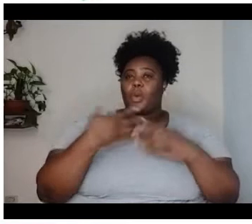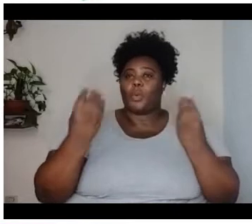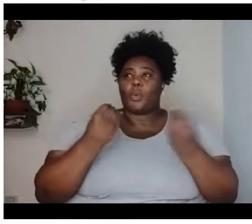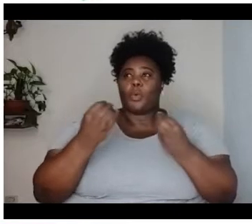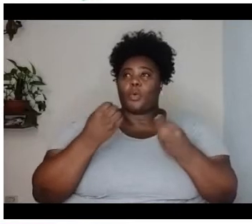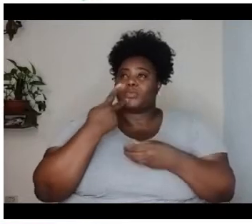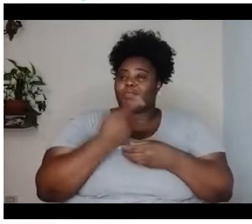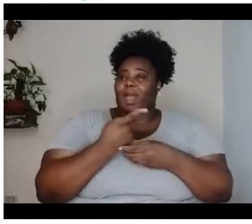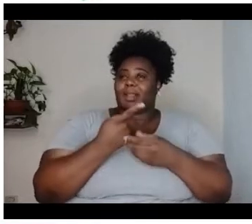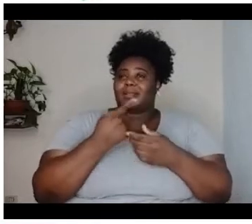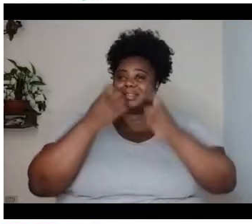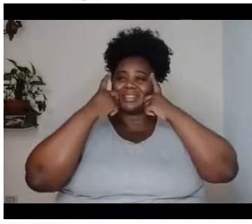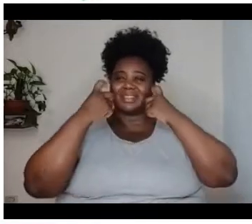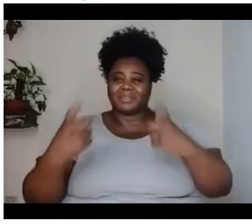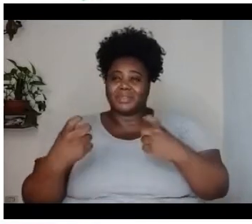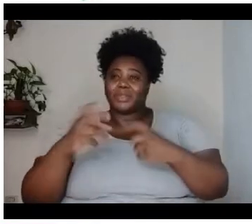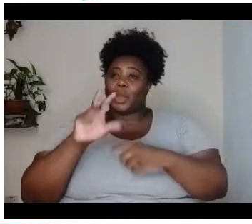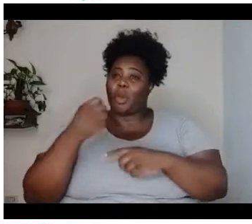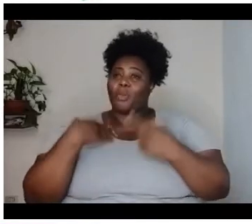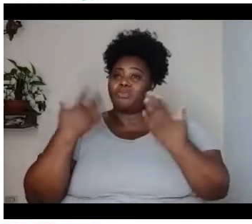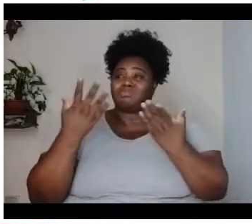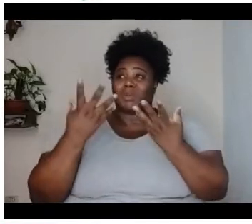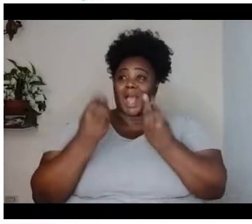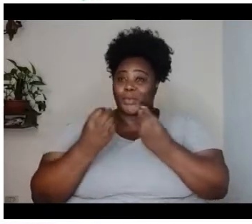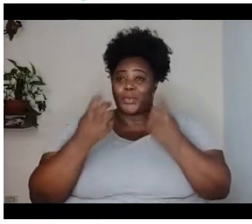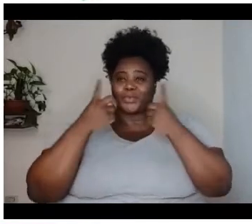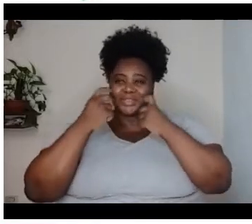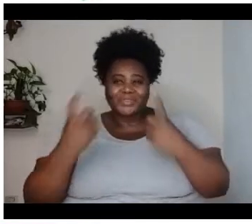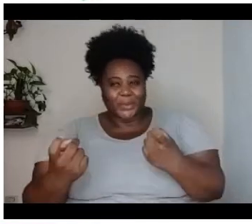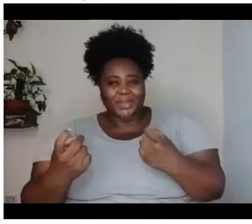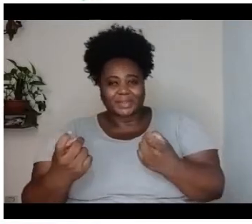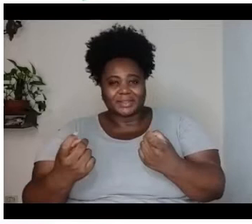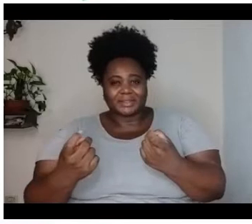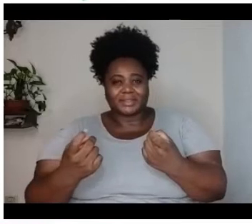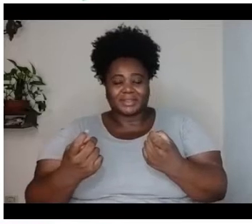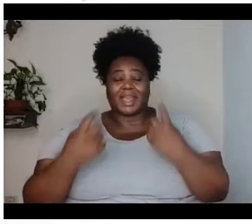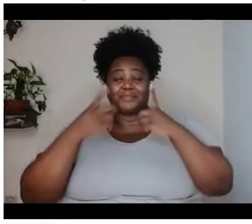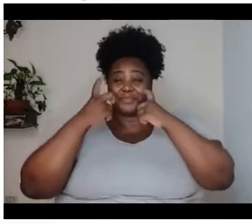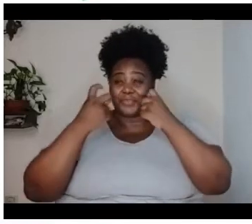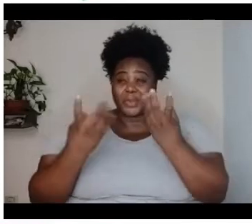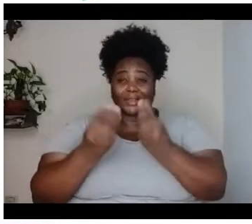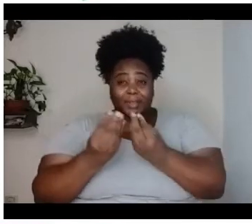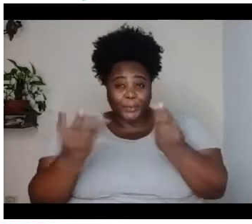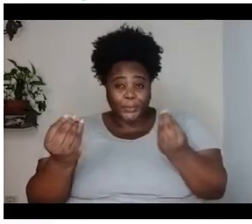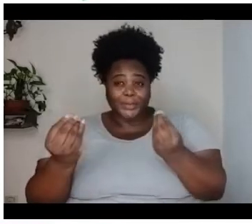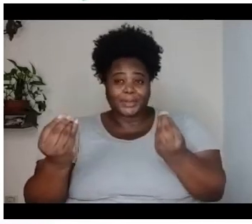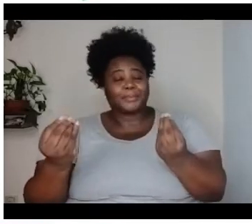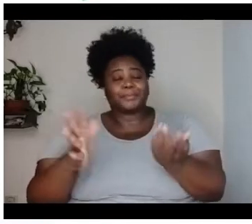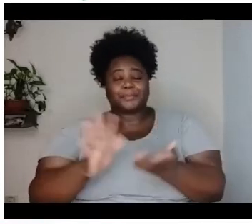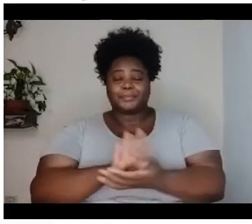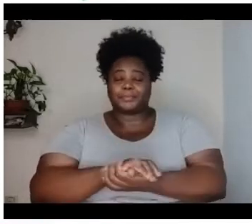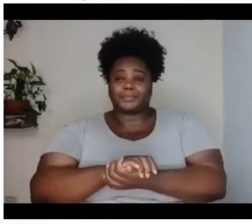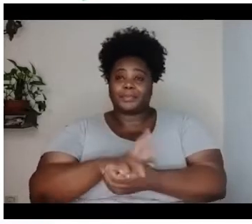violência, né, ou as violências, né, pensando a violência como algo plural, né, que